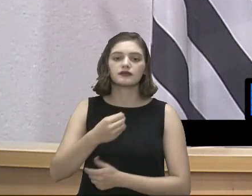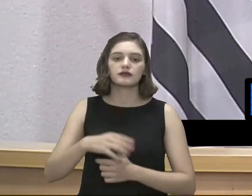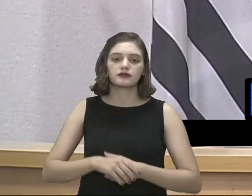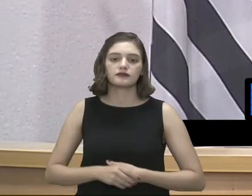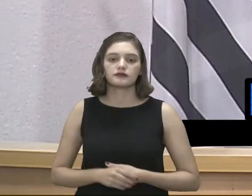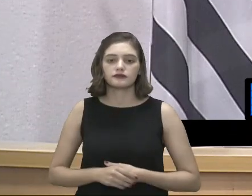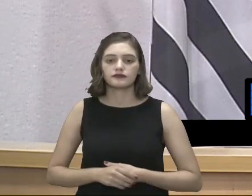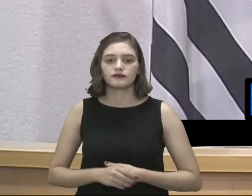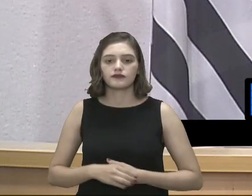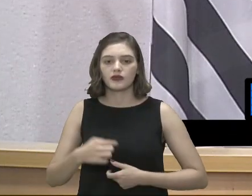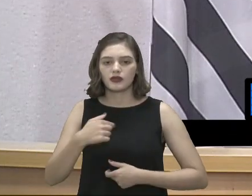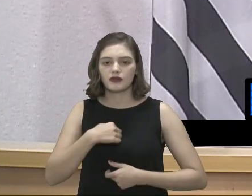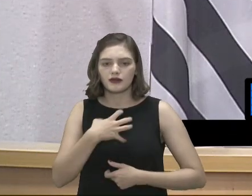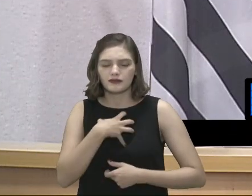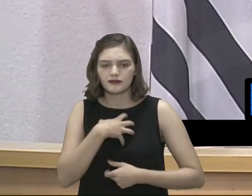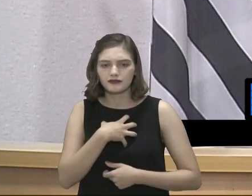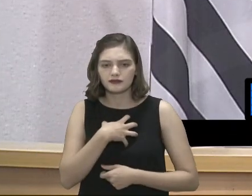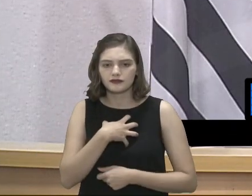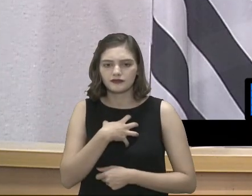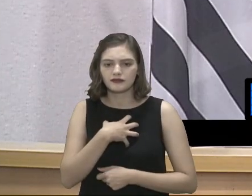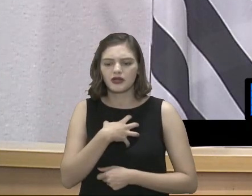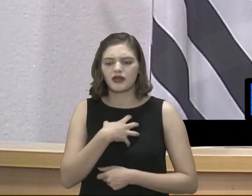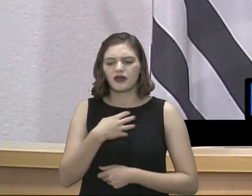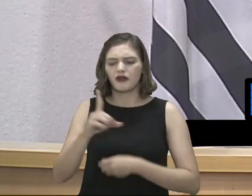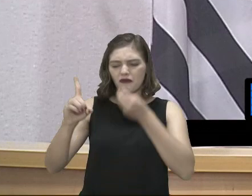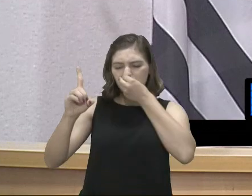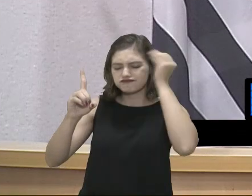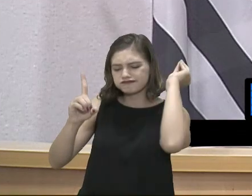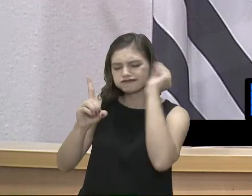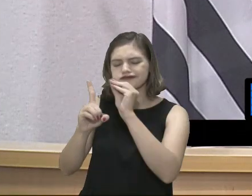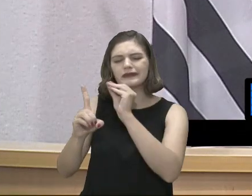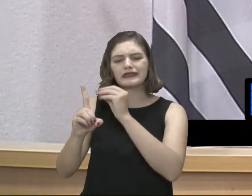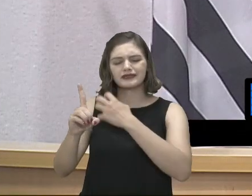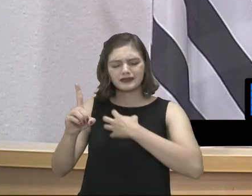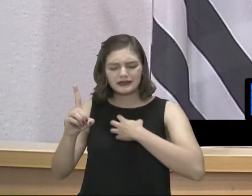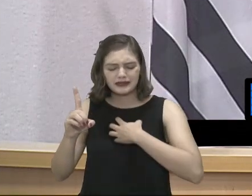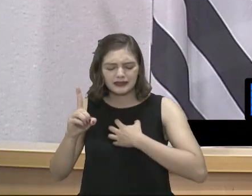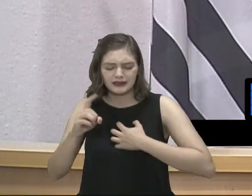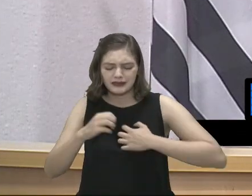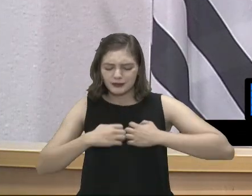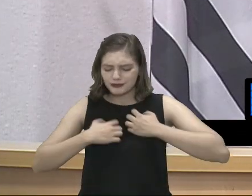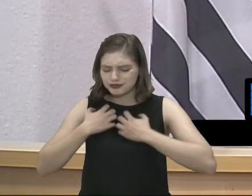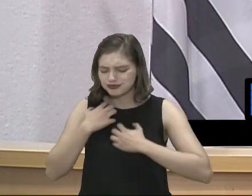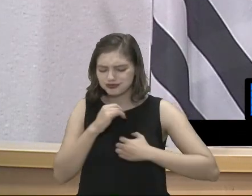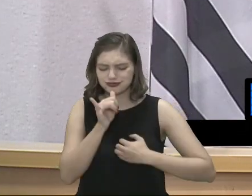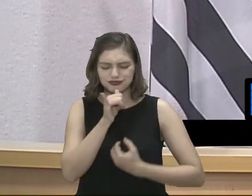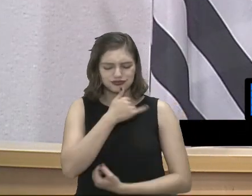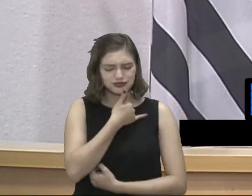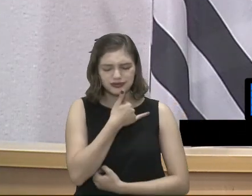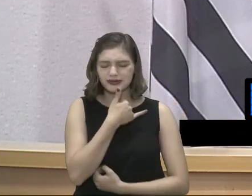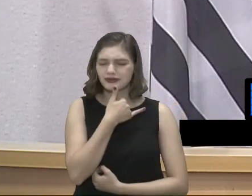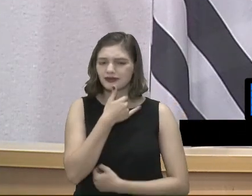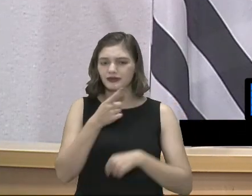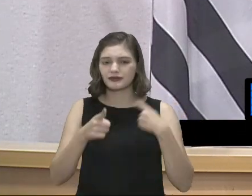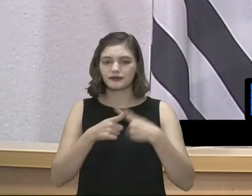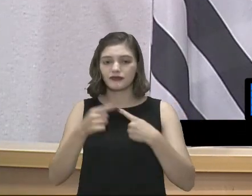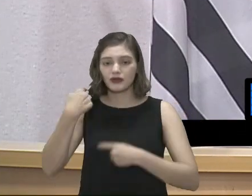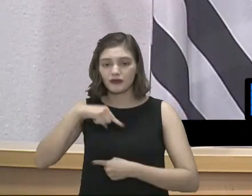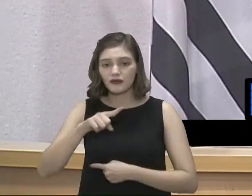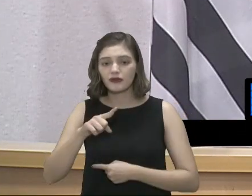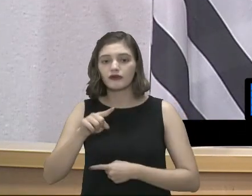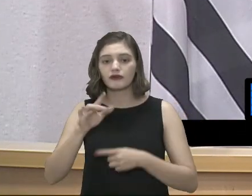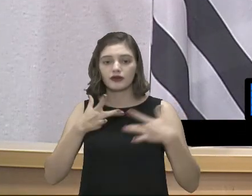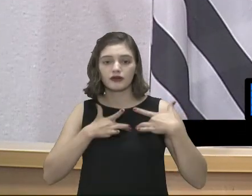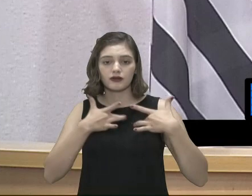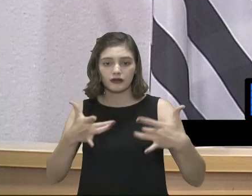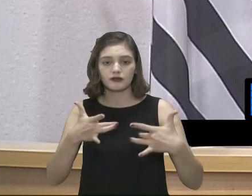frase. E aquilo para mim foi extremamente ofensivo, desagradável. Eu saí de lá muito triste, desanimada, porque eu fui para fazer algo